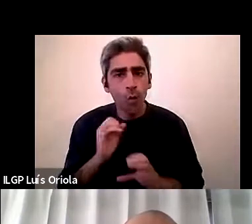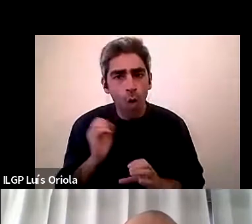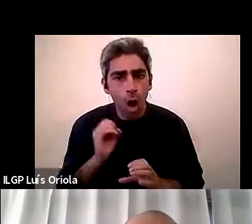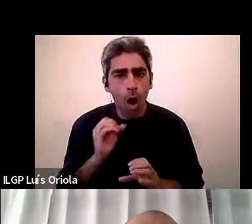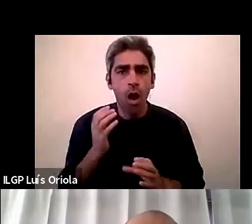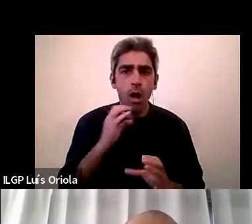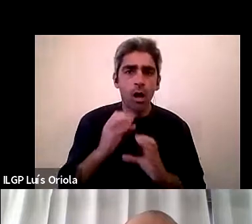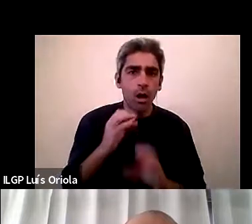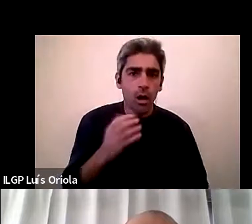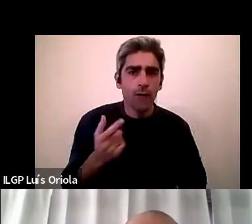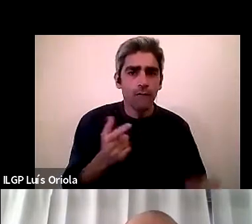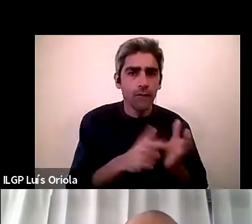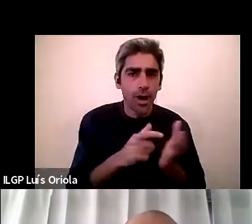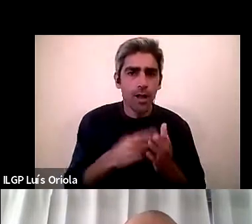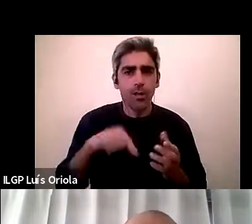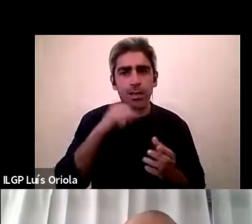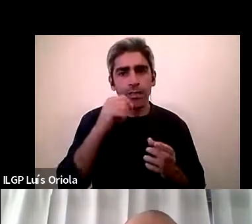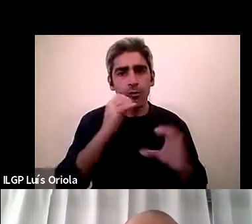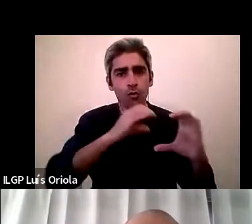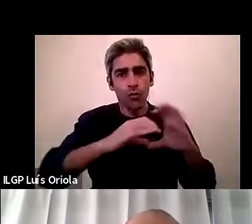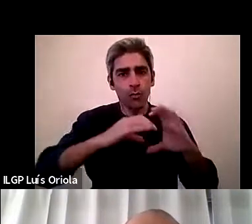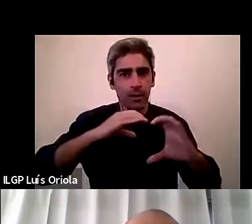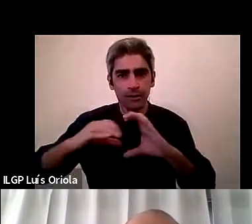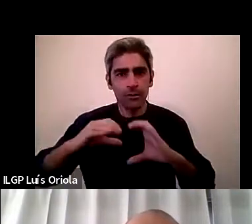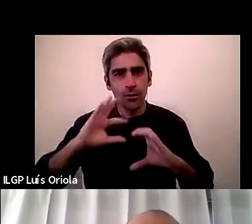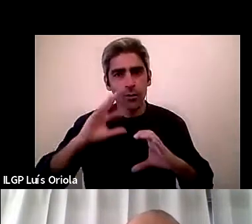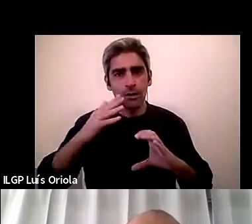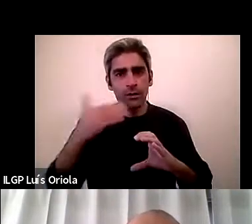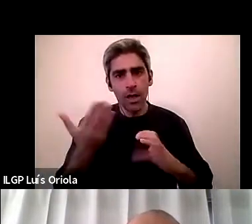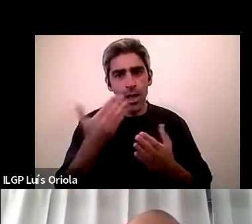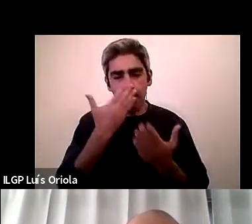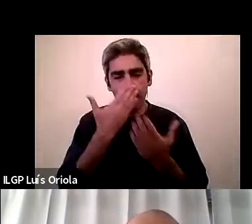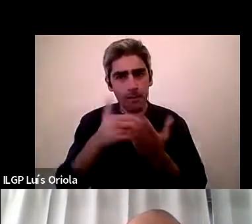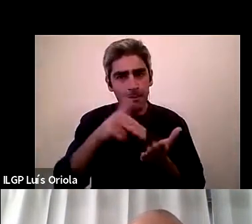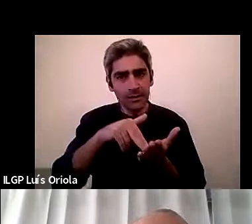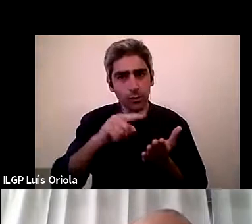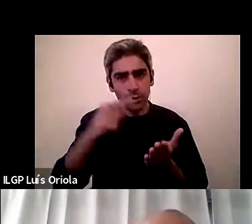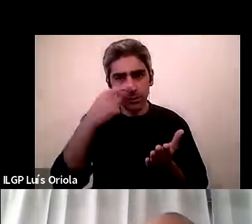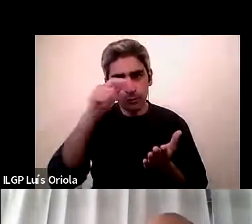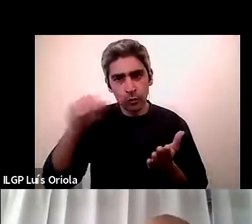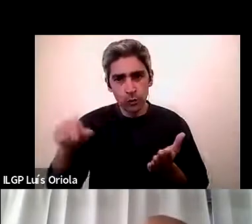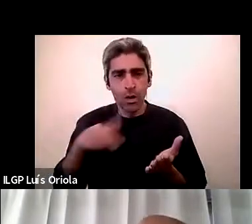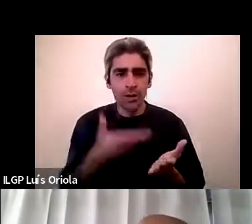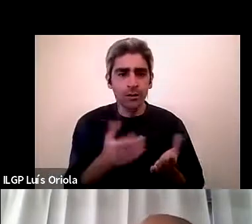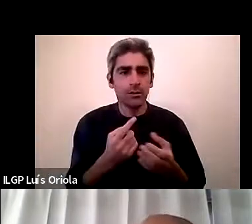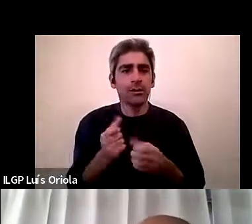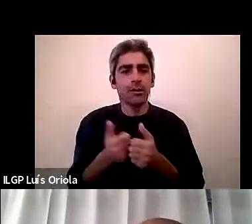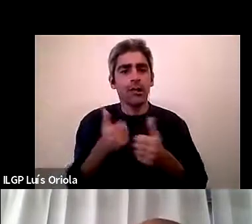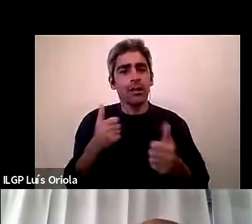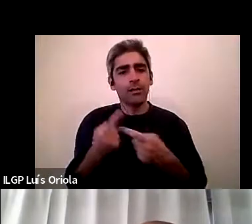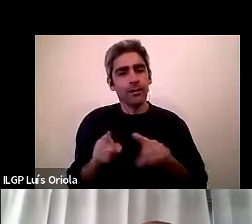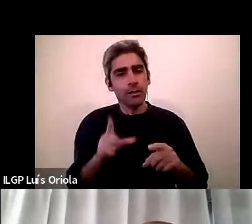verbal que tantas vezes nós comunicamos quando na presença de outrem. Um quarto